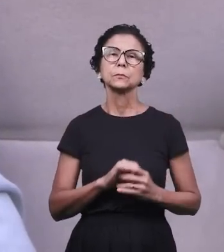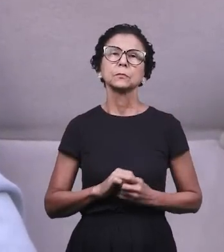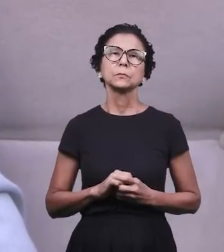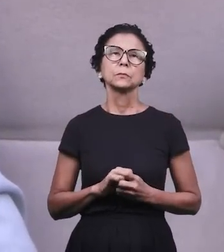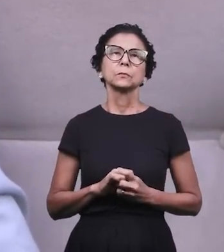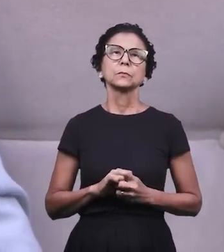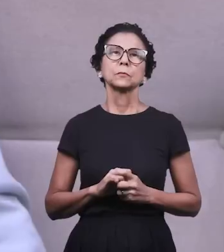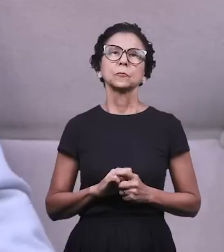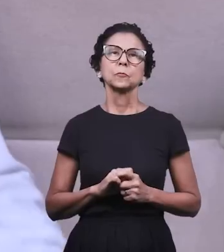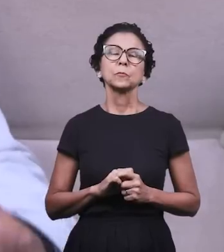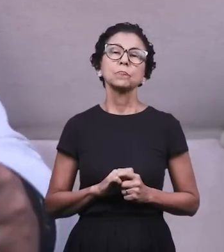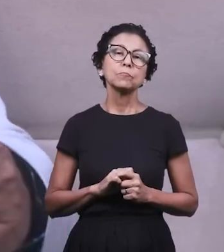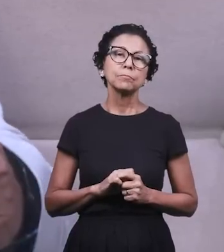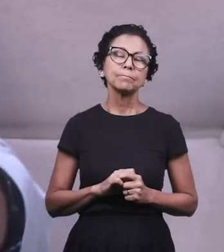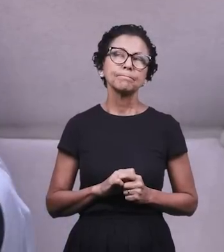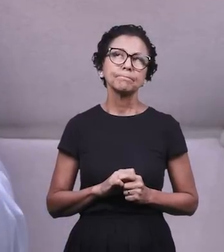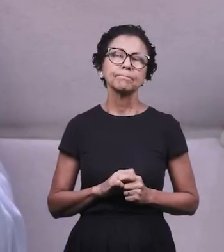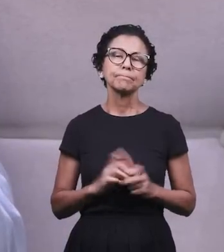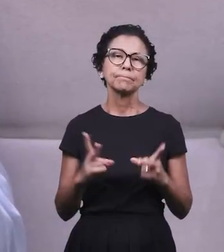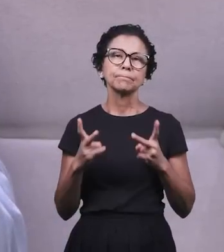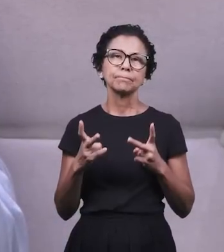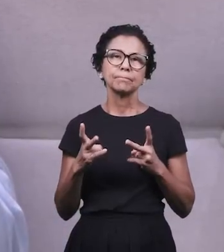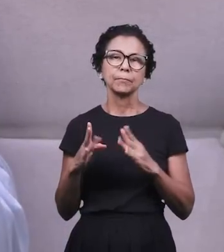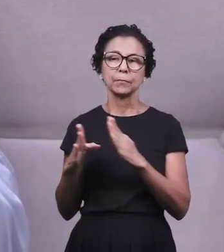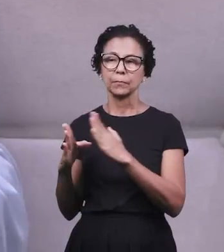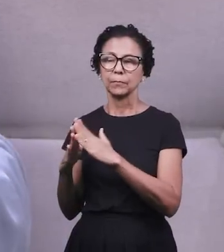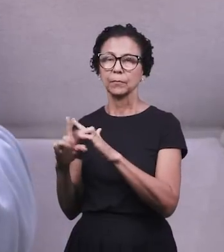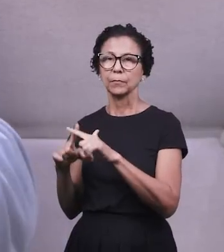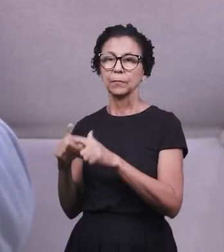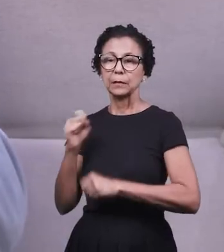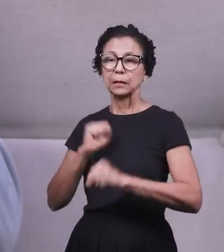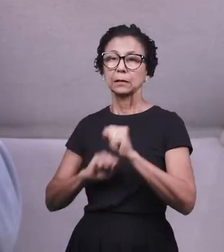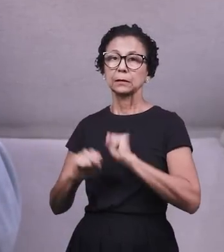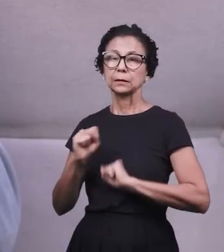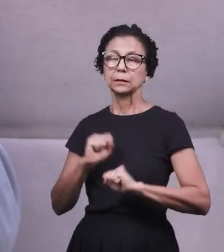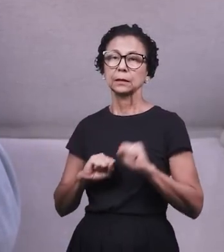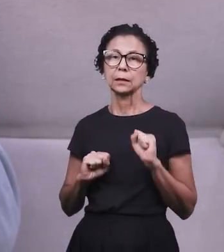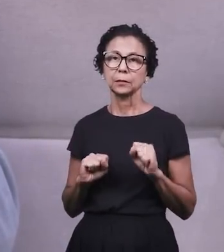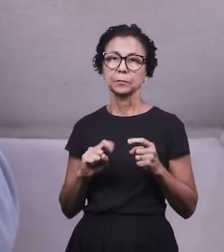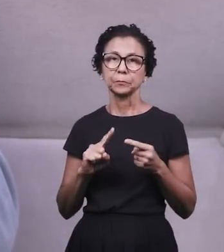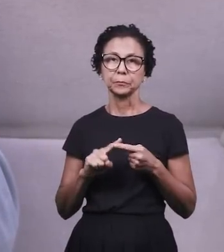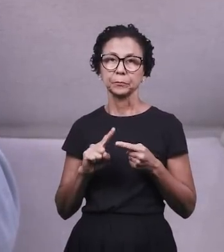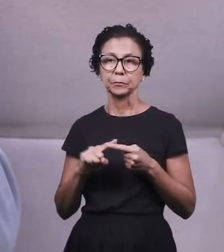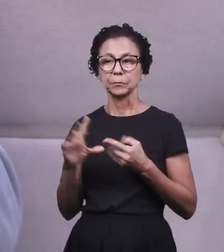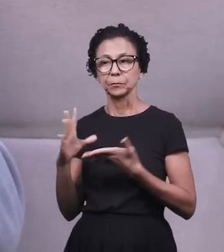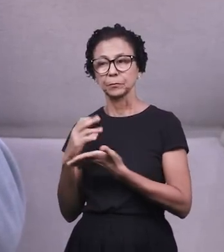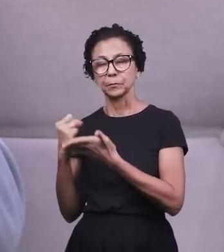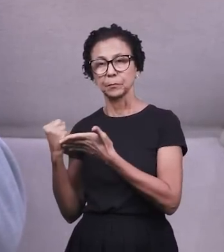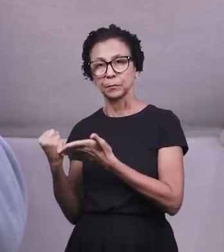versículos, o anseio da igreja pelo arrebatamento,